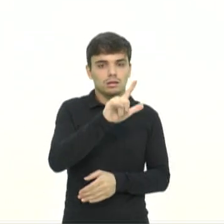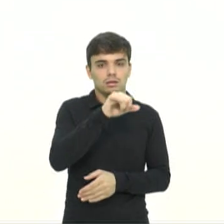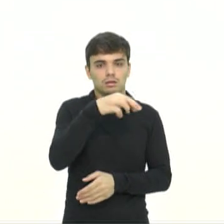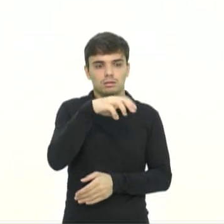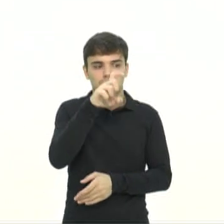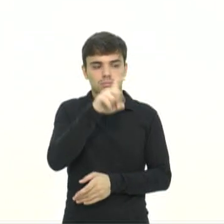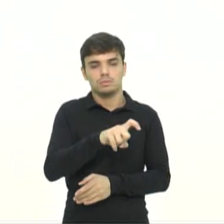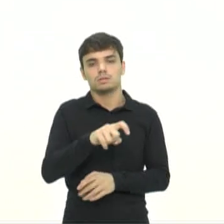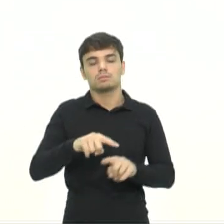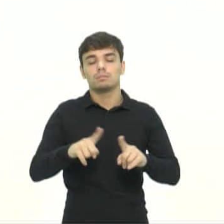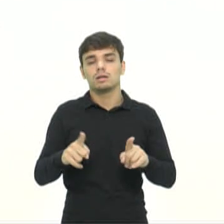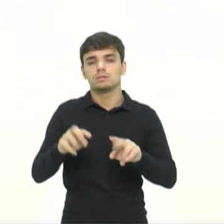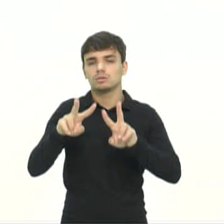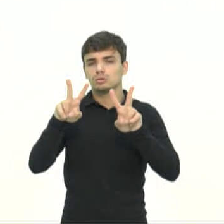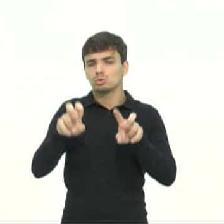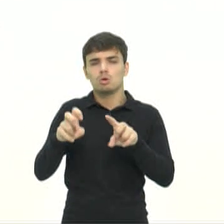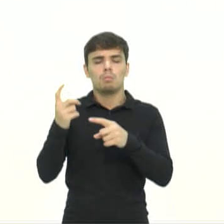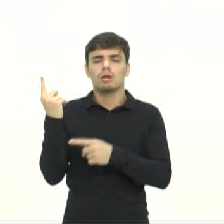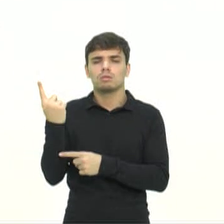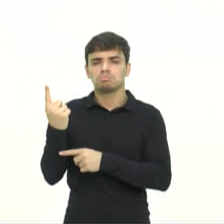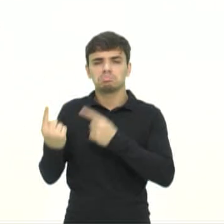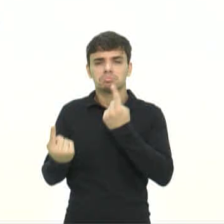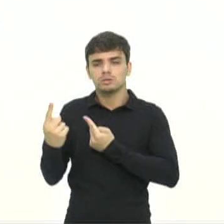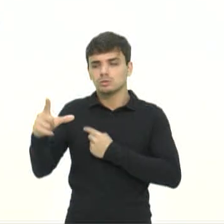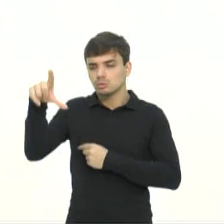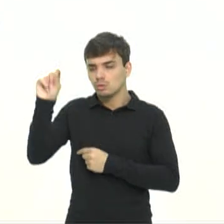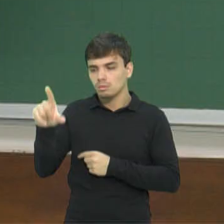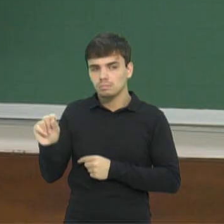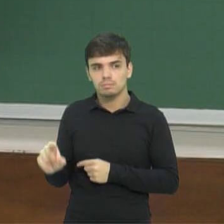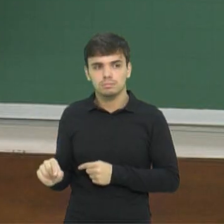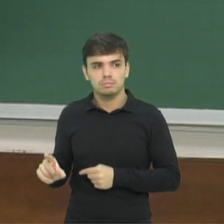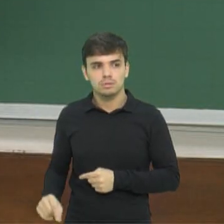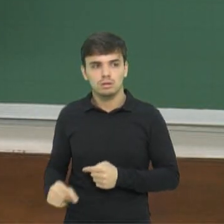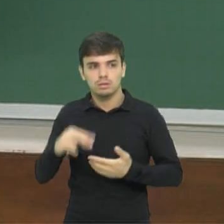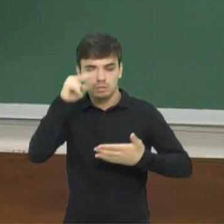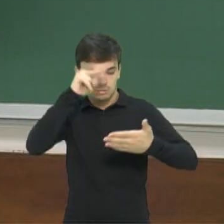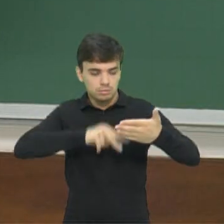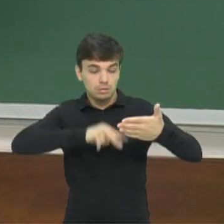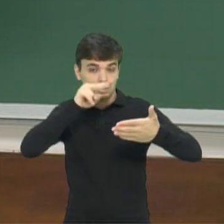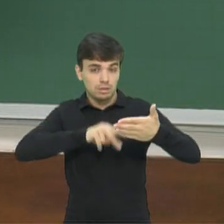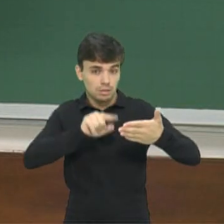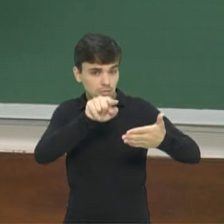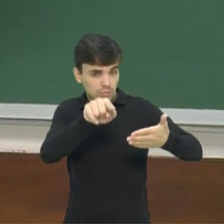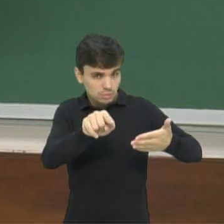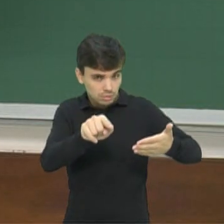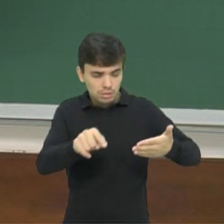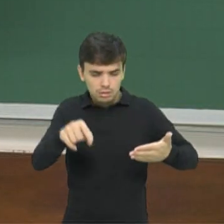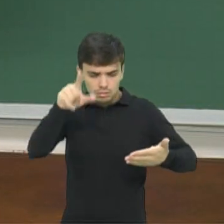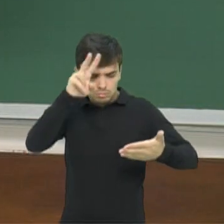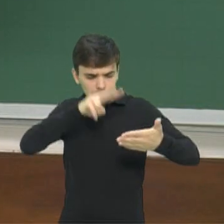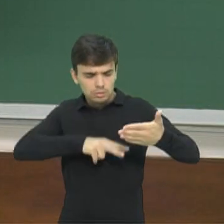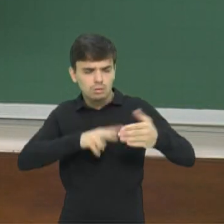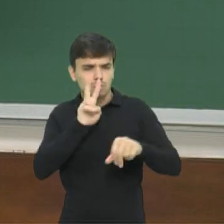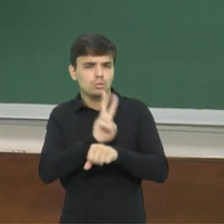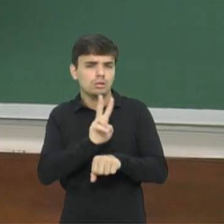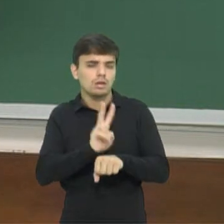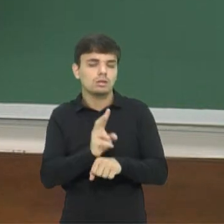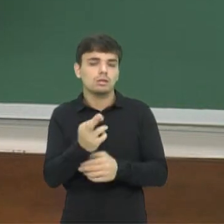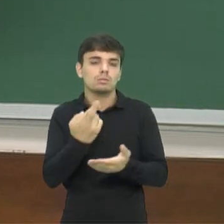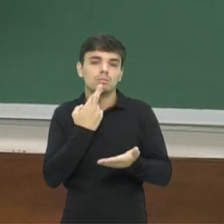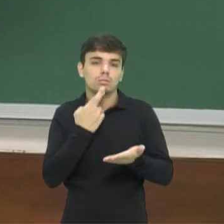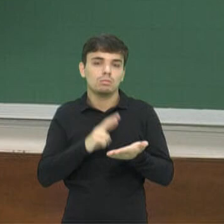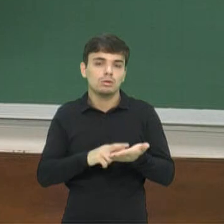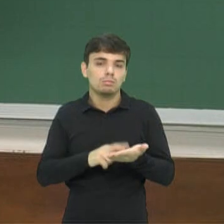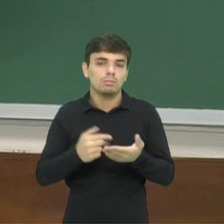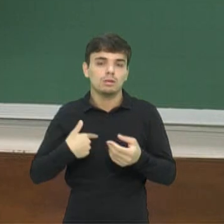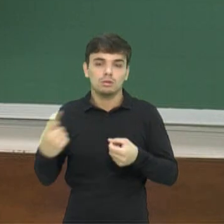sucessões ecológicas, assinale a alternativa correta. Então, leia para mim as alternativas, analise com cuidado e diga para mim qual que é a